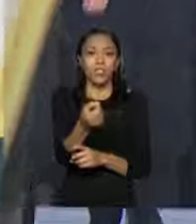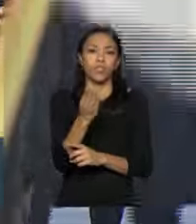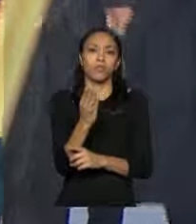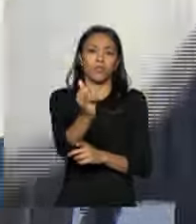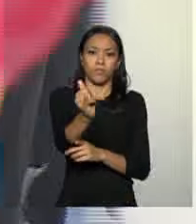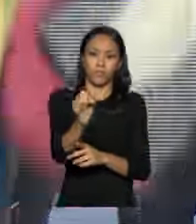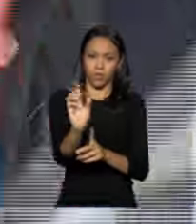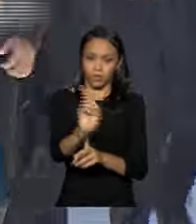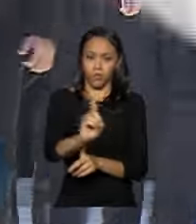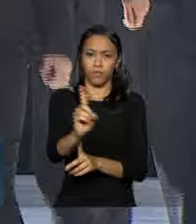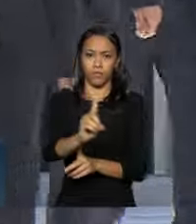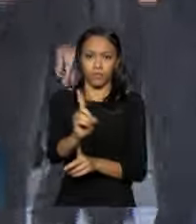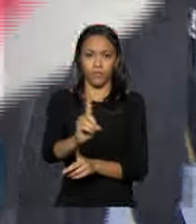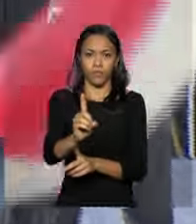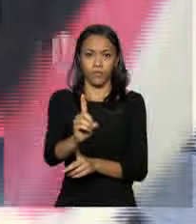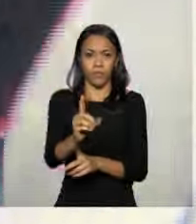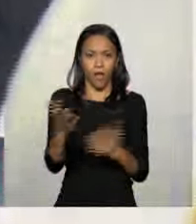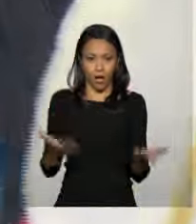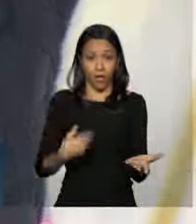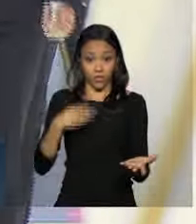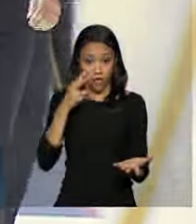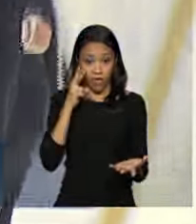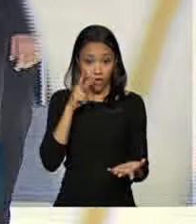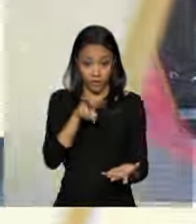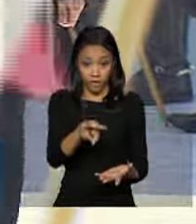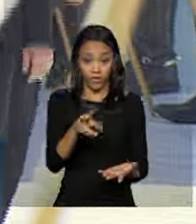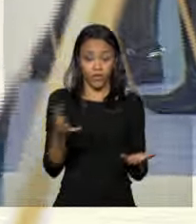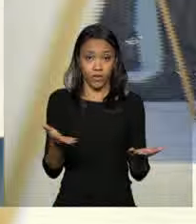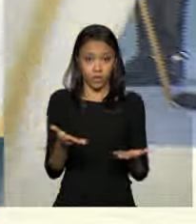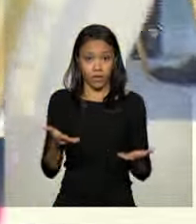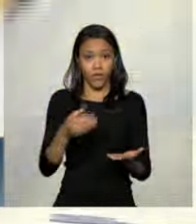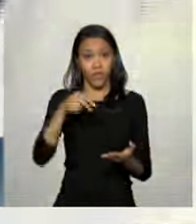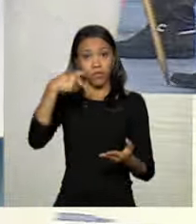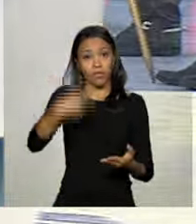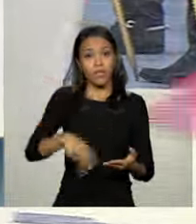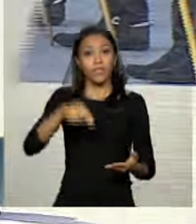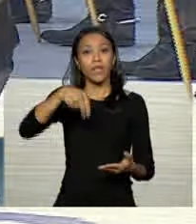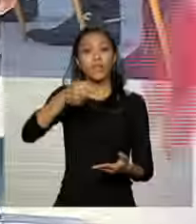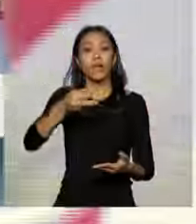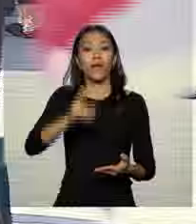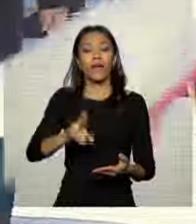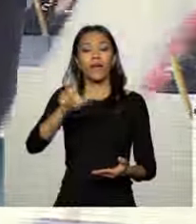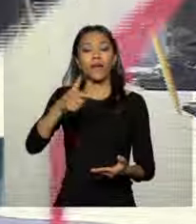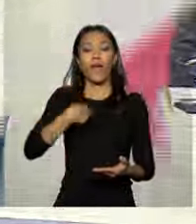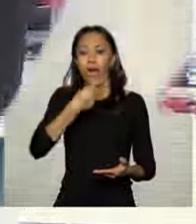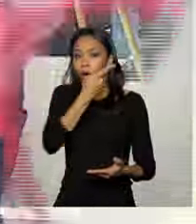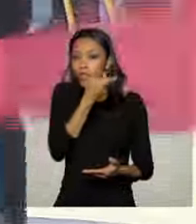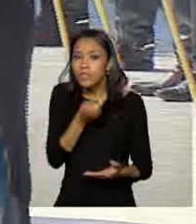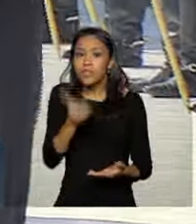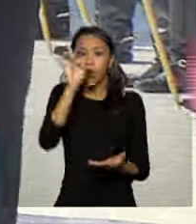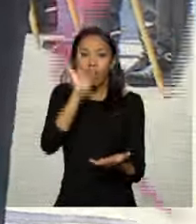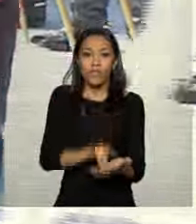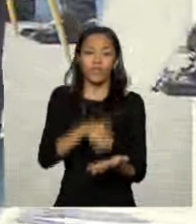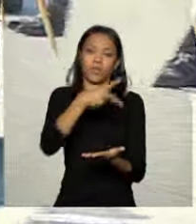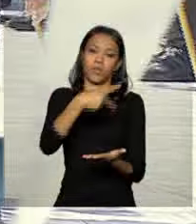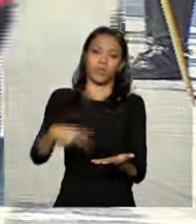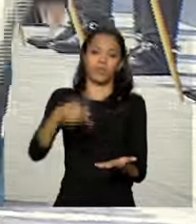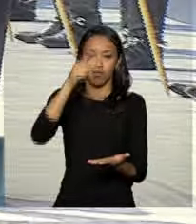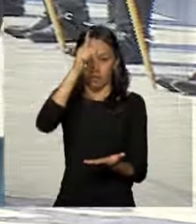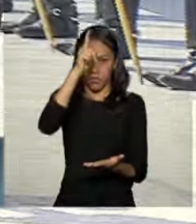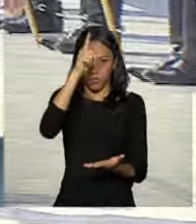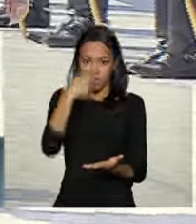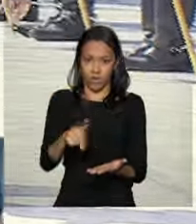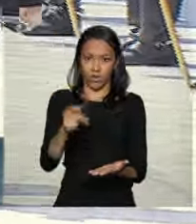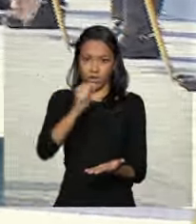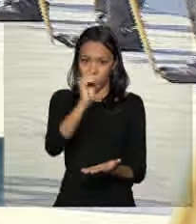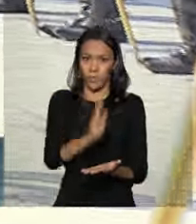dólares. Você está acompanhando pela NBR imagens da visita oficial da chanceler alemã Angela Merkel ao